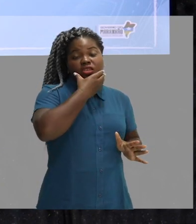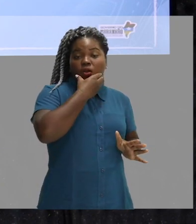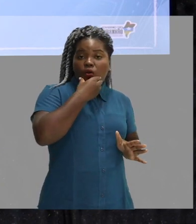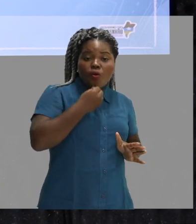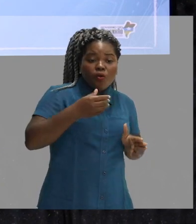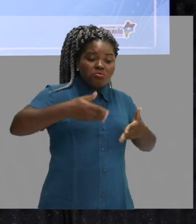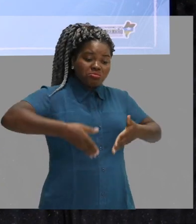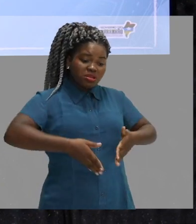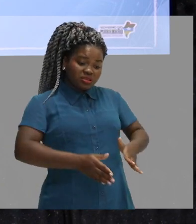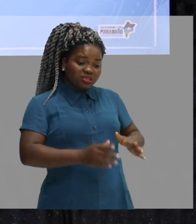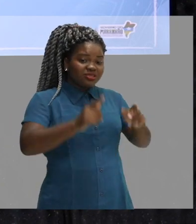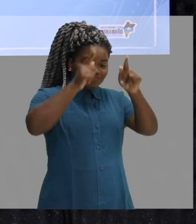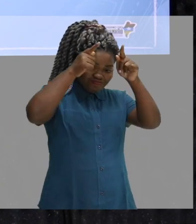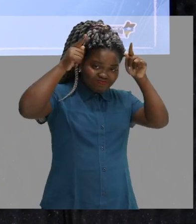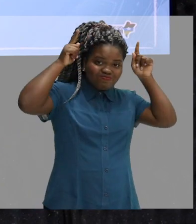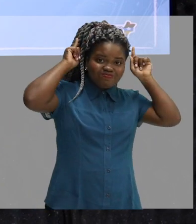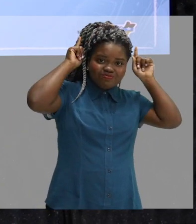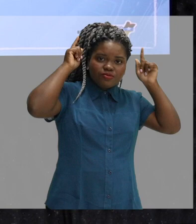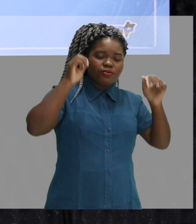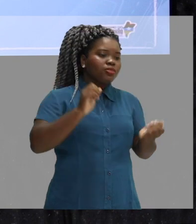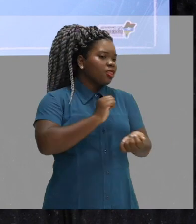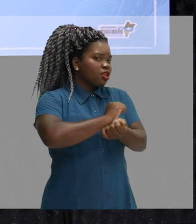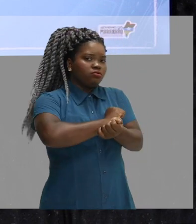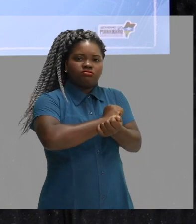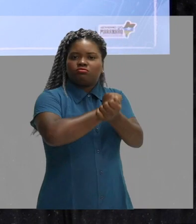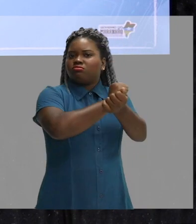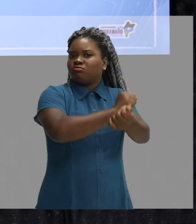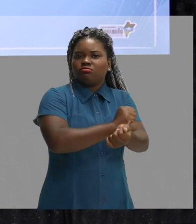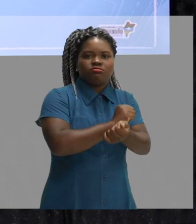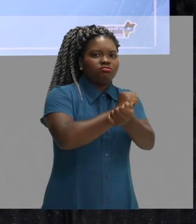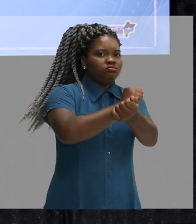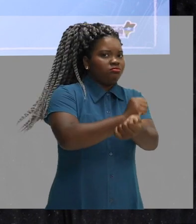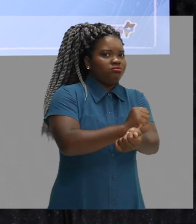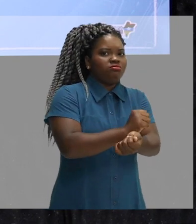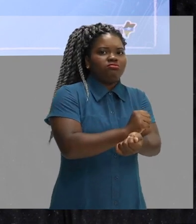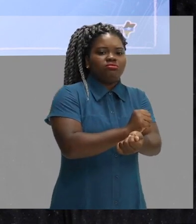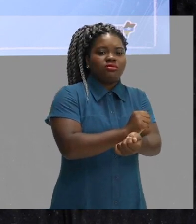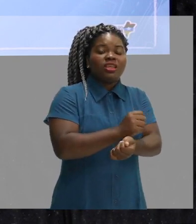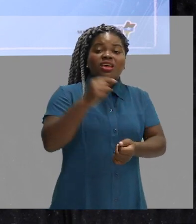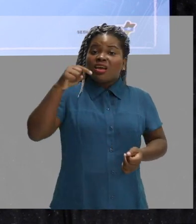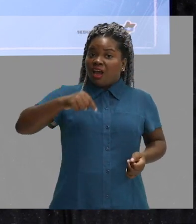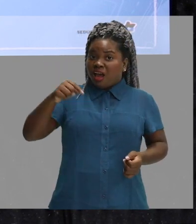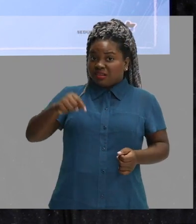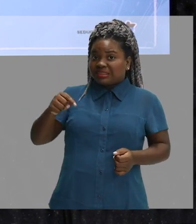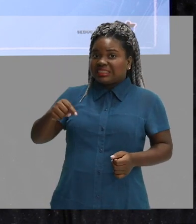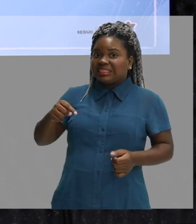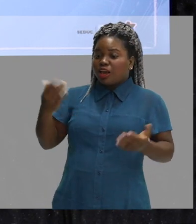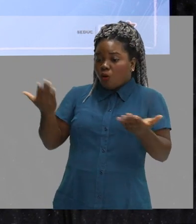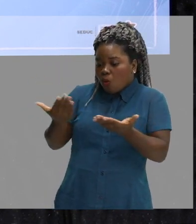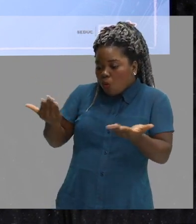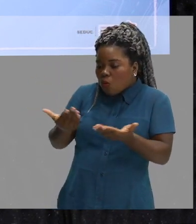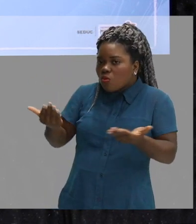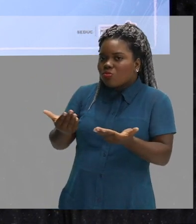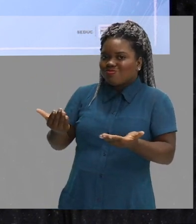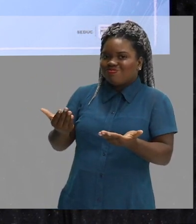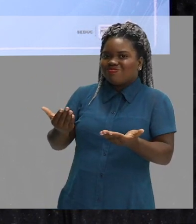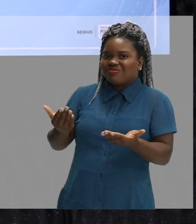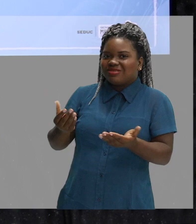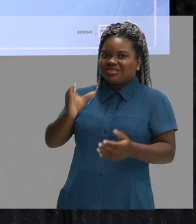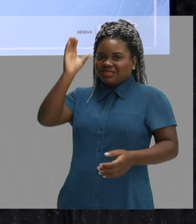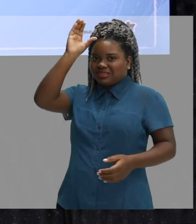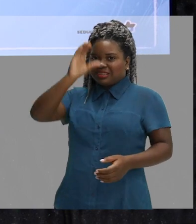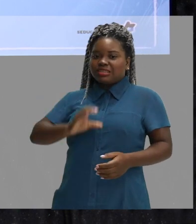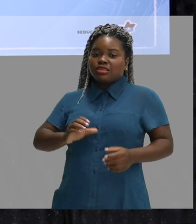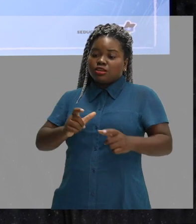Atenas, maior de idade, não ser escravo. E aqui cidadania é uma coisa mais ampliada, mais